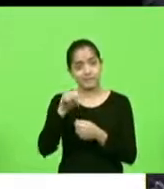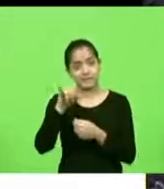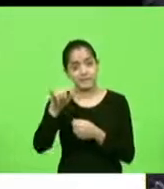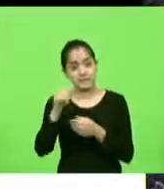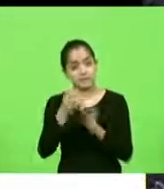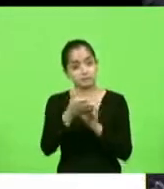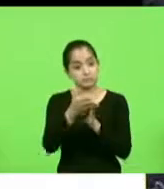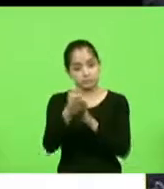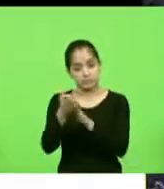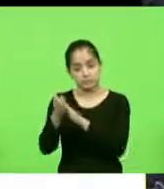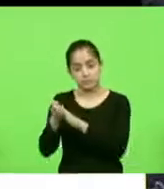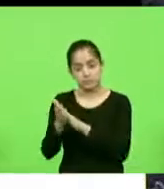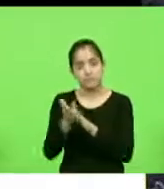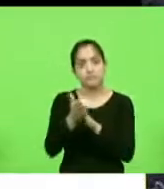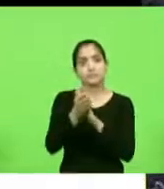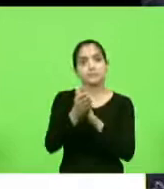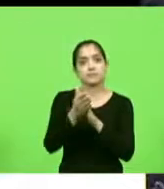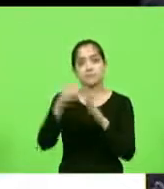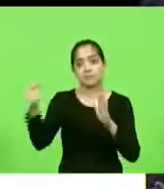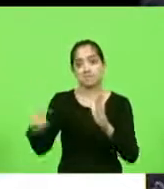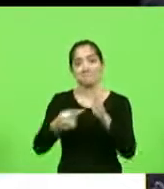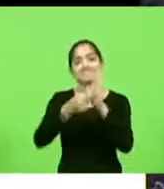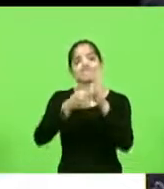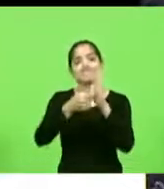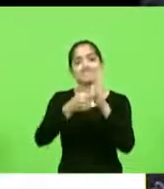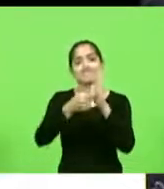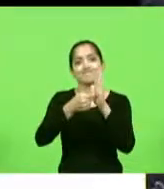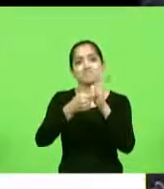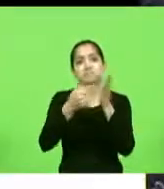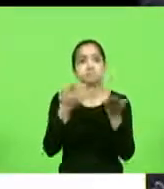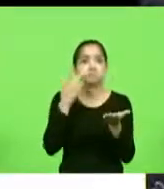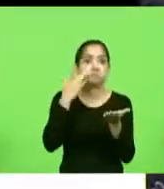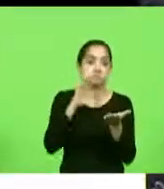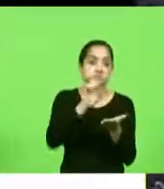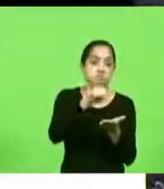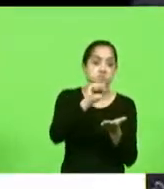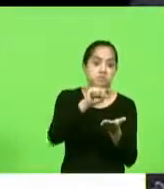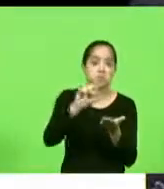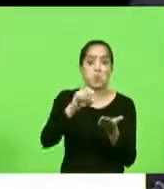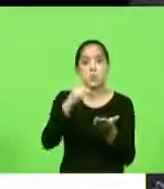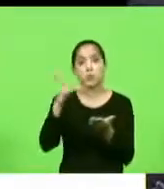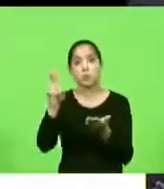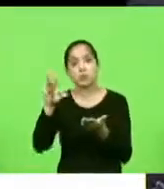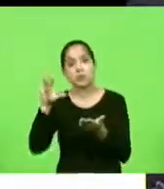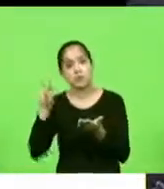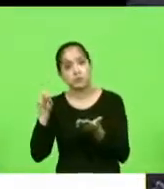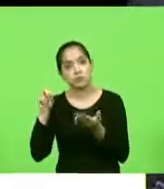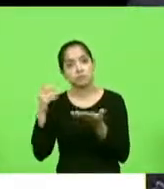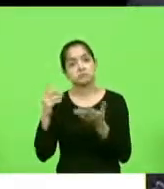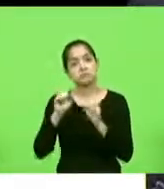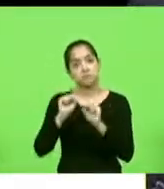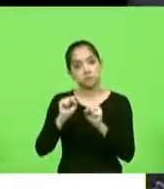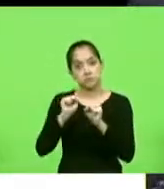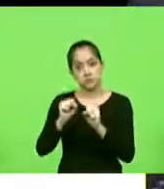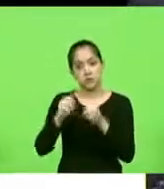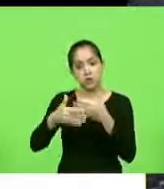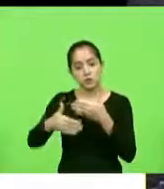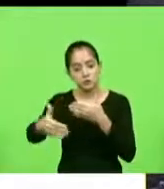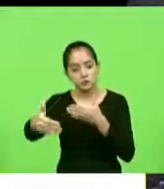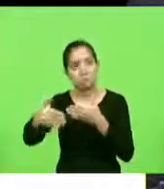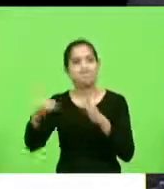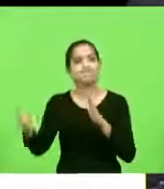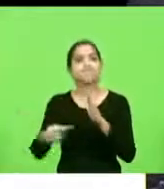para quem daqui a pouco vai ser denunciado, não sei se sim, não sei se não, mas que pode ser denunciado